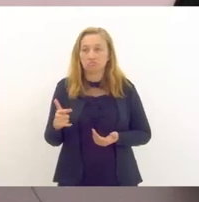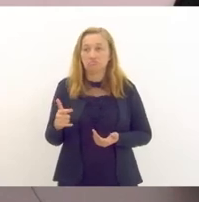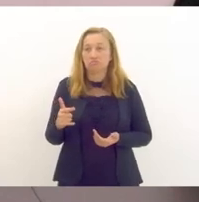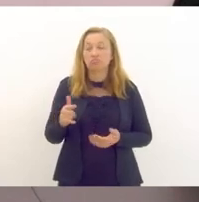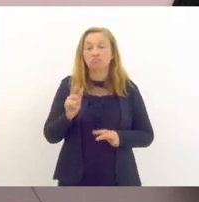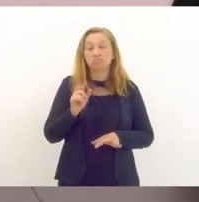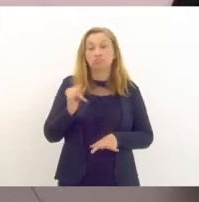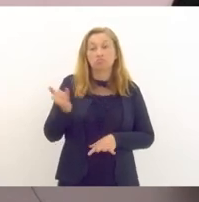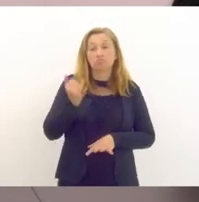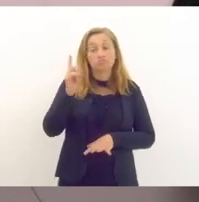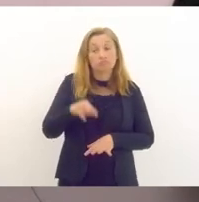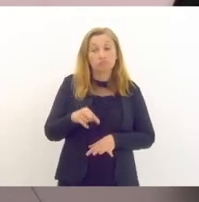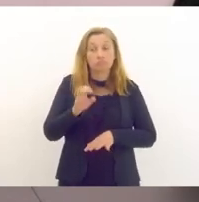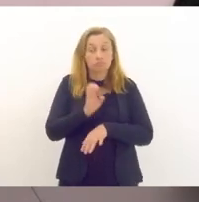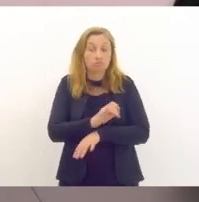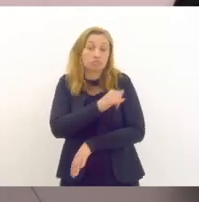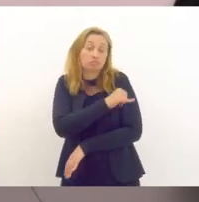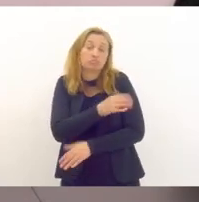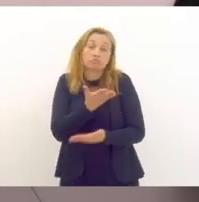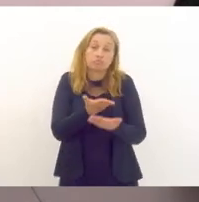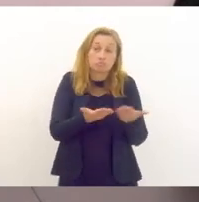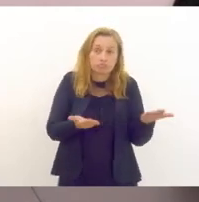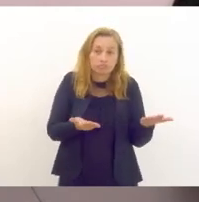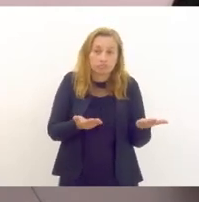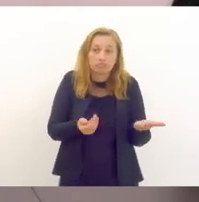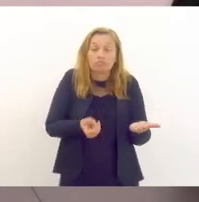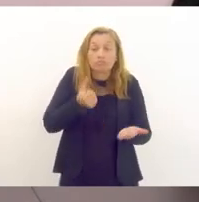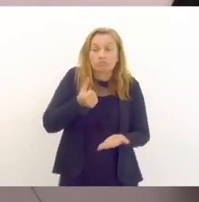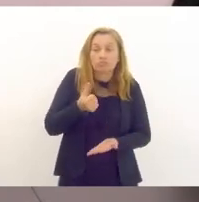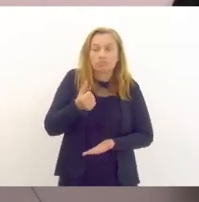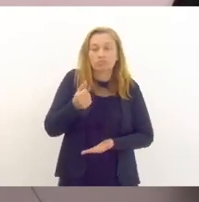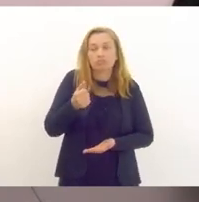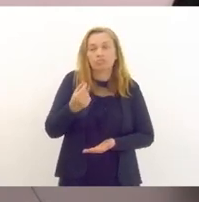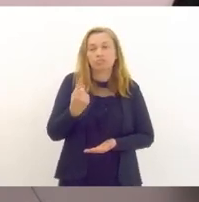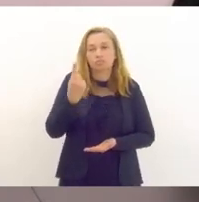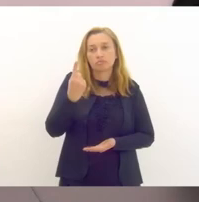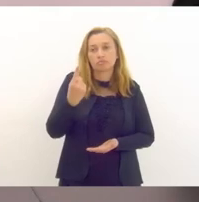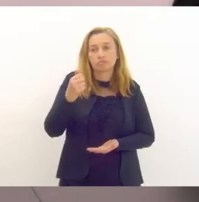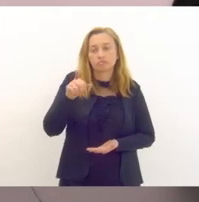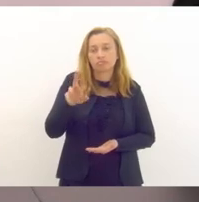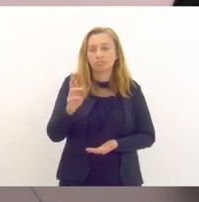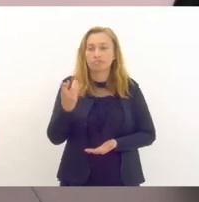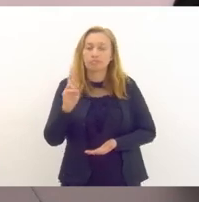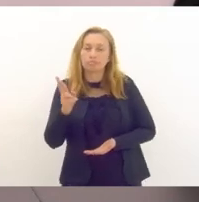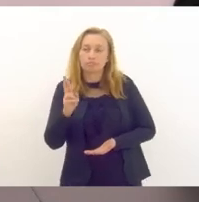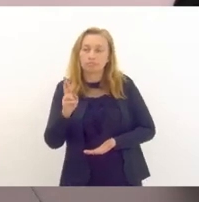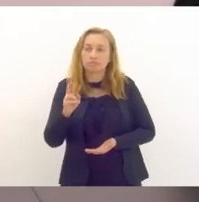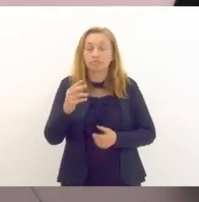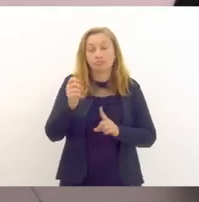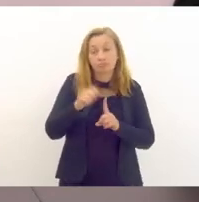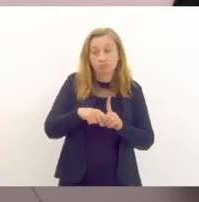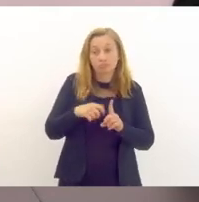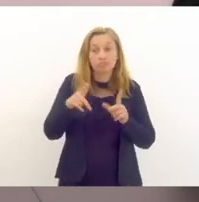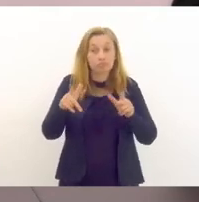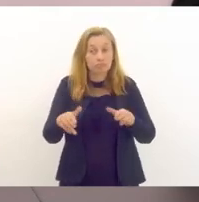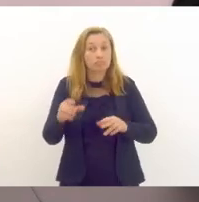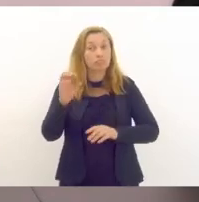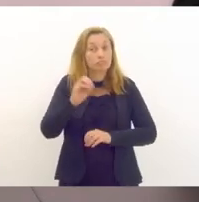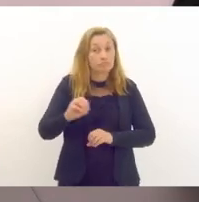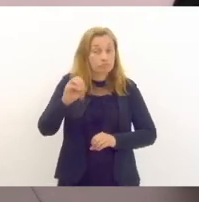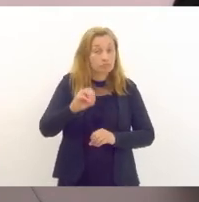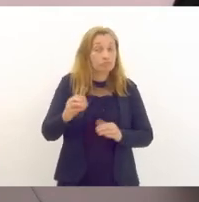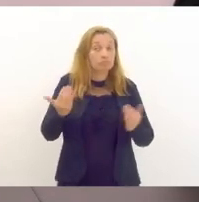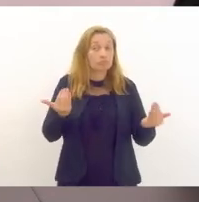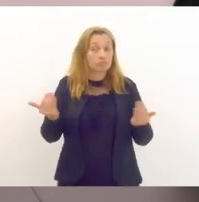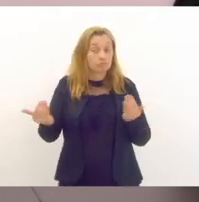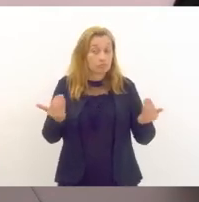é o estado do Rio de Janeiro está perdendo quase um bilhão de reais por mês foi assim no mês de outubro comparado com